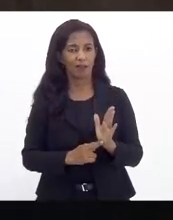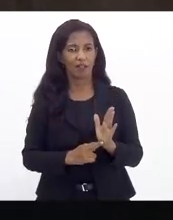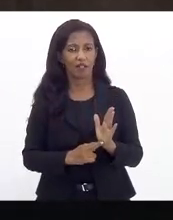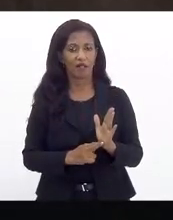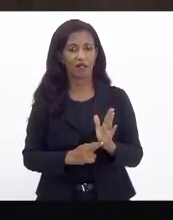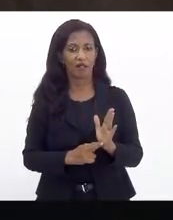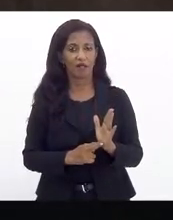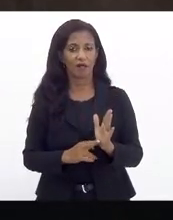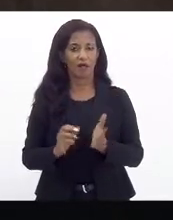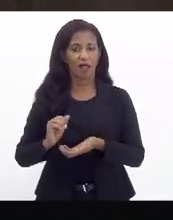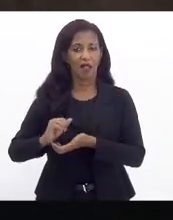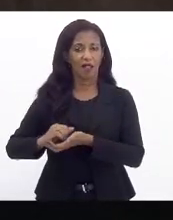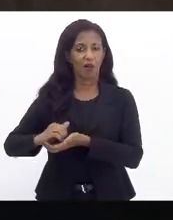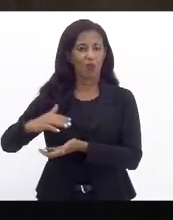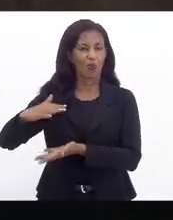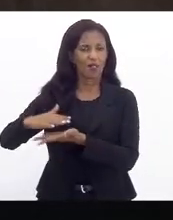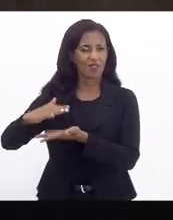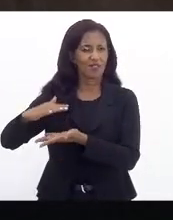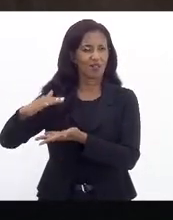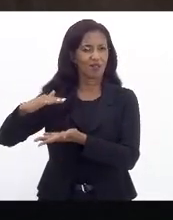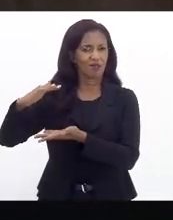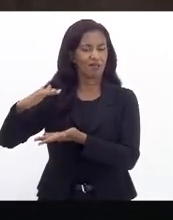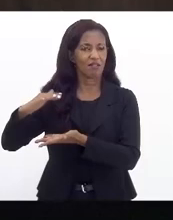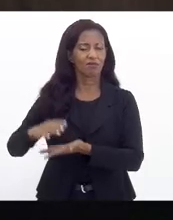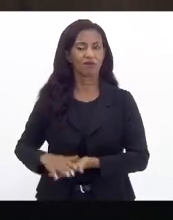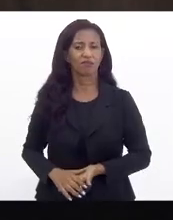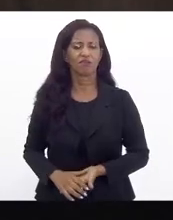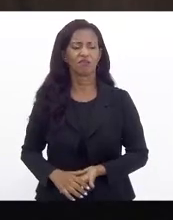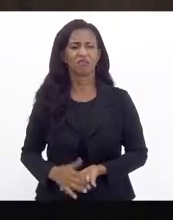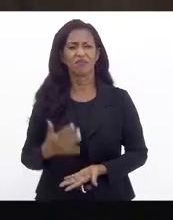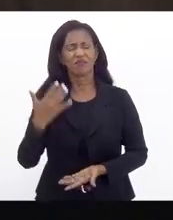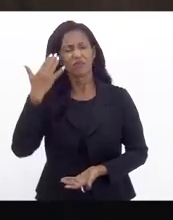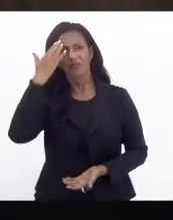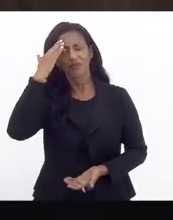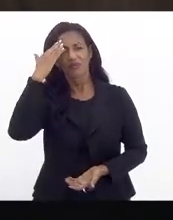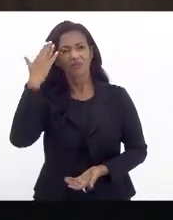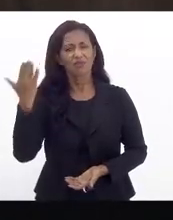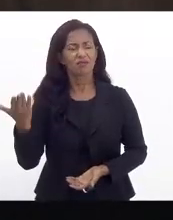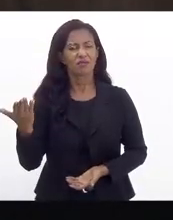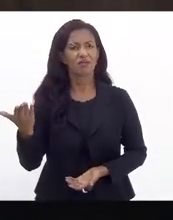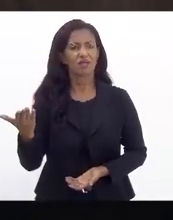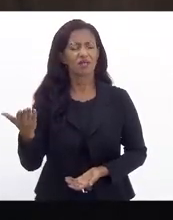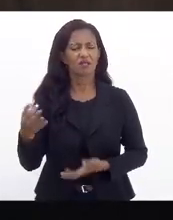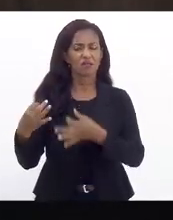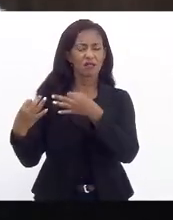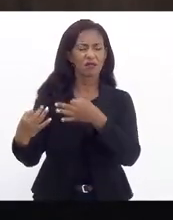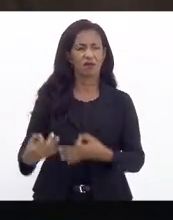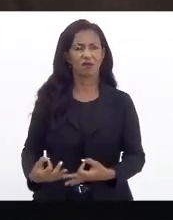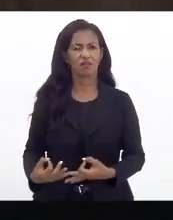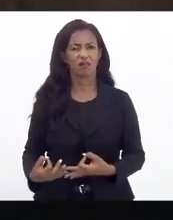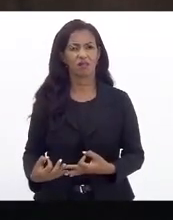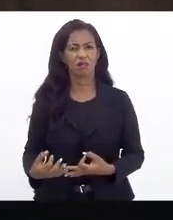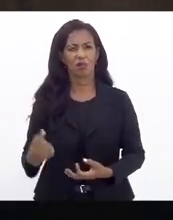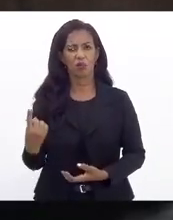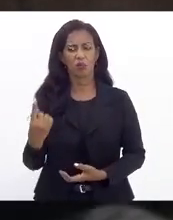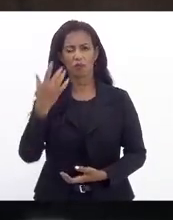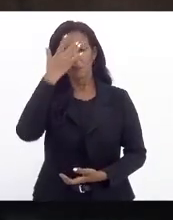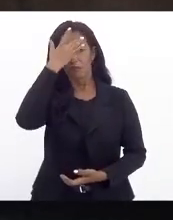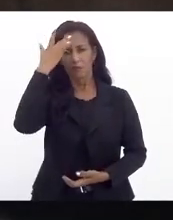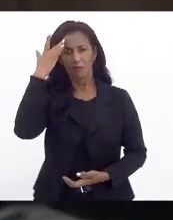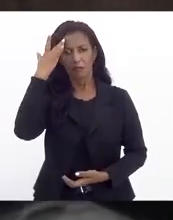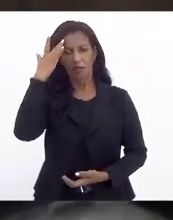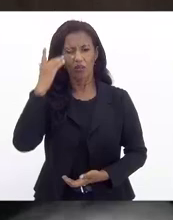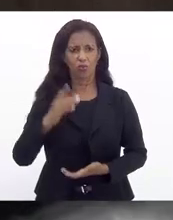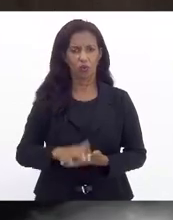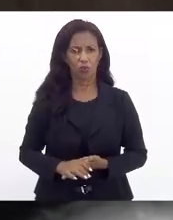questão da acumulação só que eu não entendo que seja justo uma pessoa ser